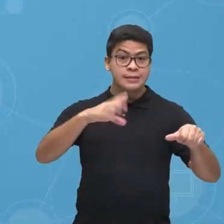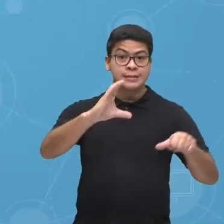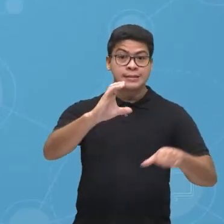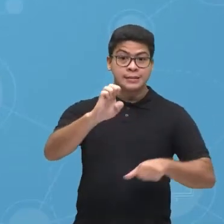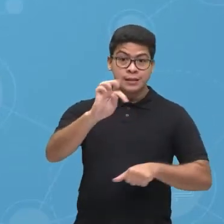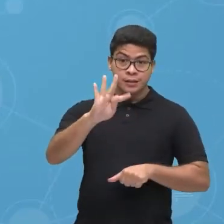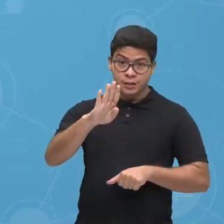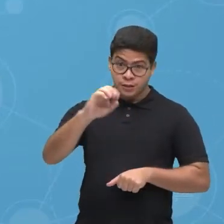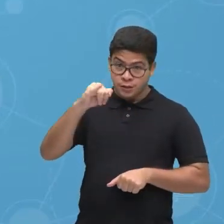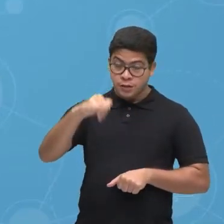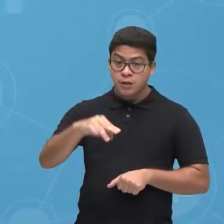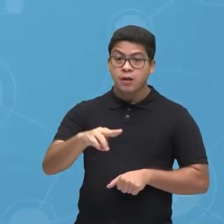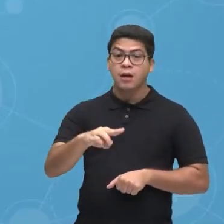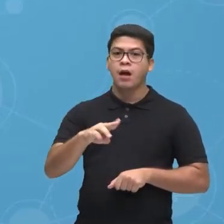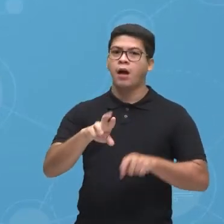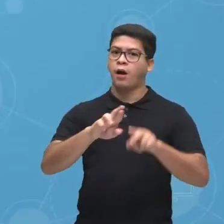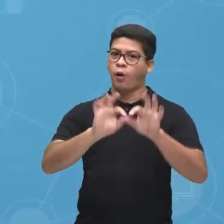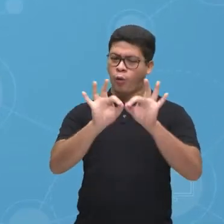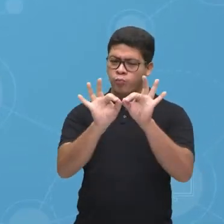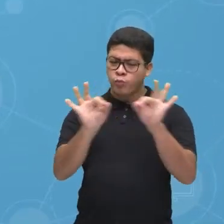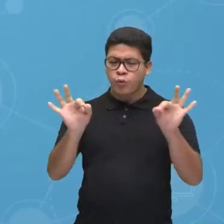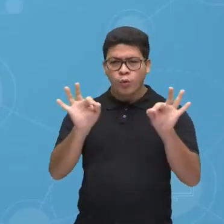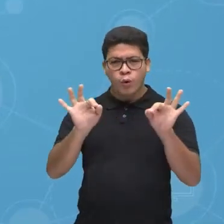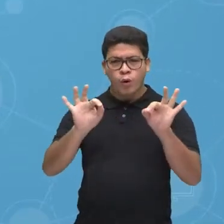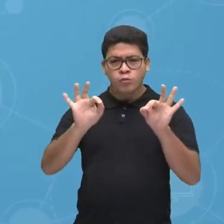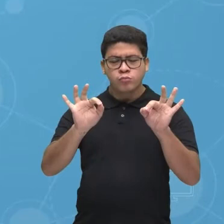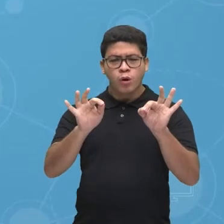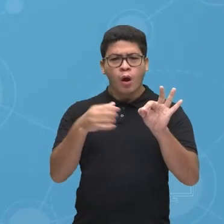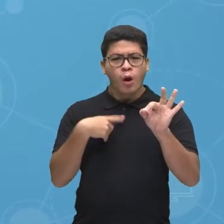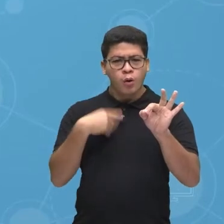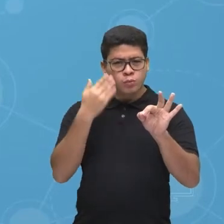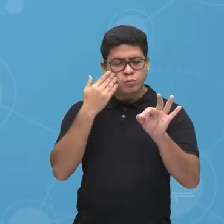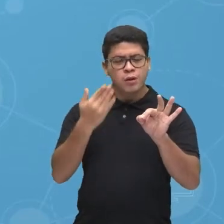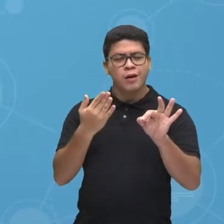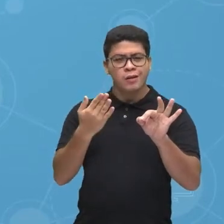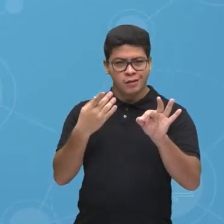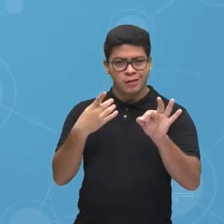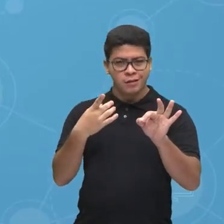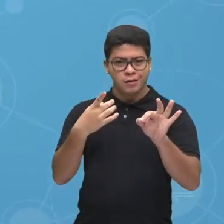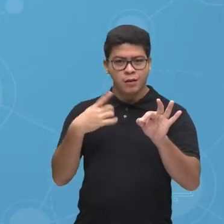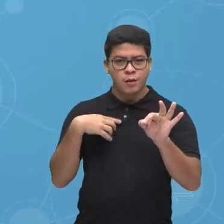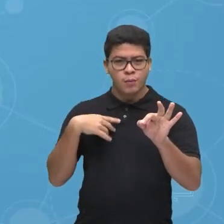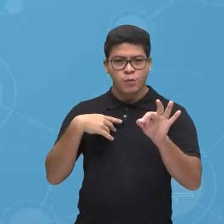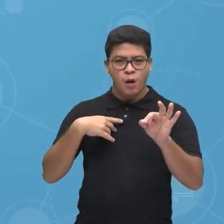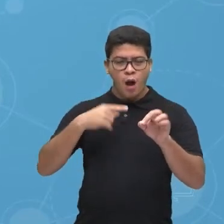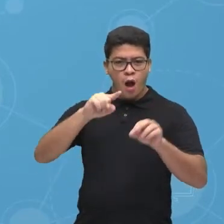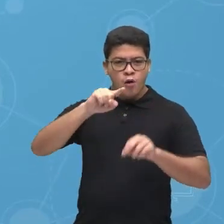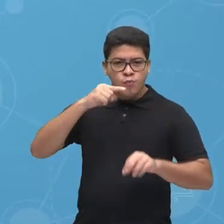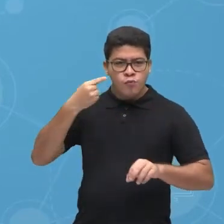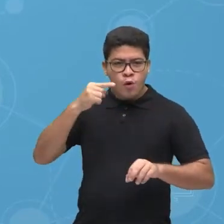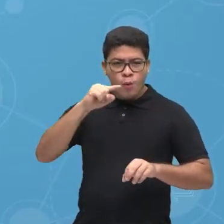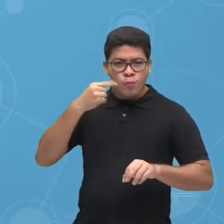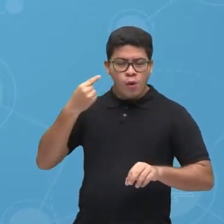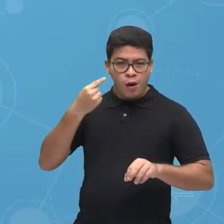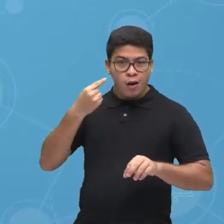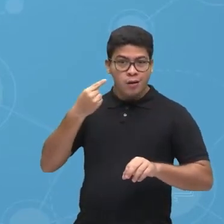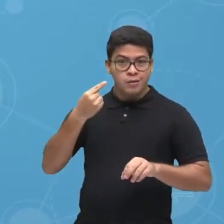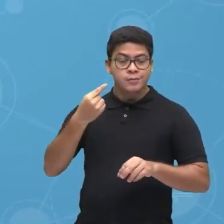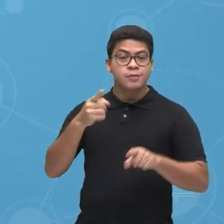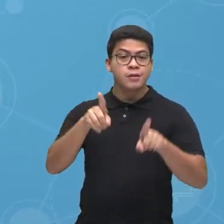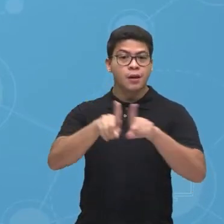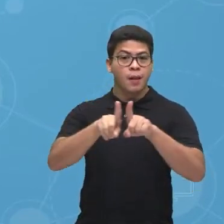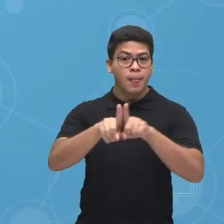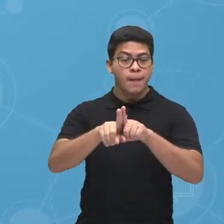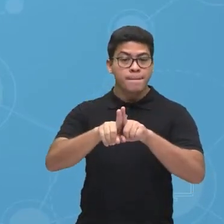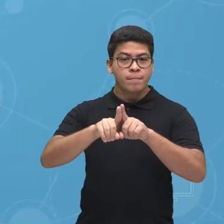cetim. Aqui está o cabo, né? Vocês estão vendo aí, ó, palito de churrasquinho, está bem fininho aqui. Aí a gente